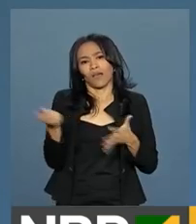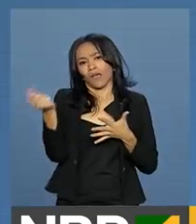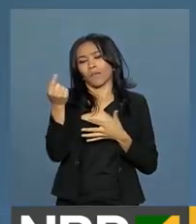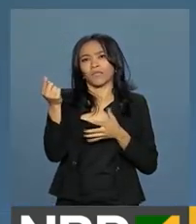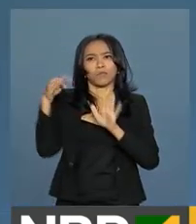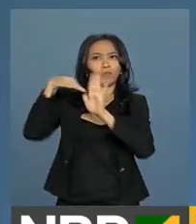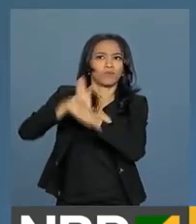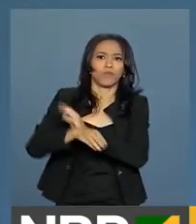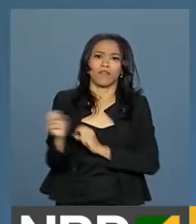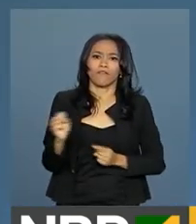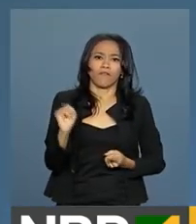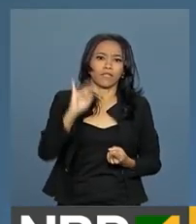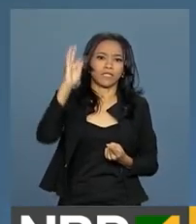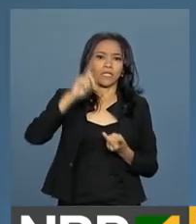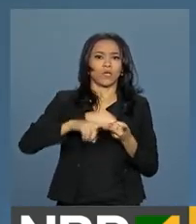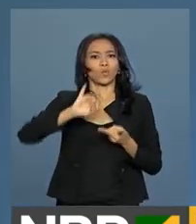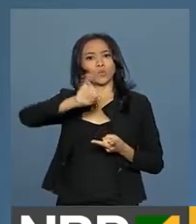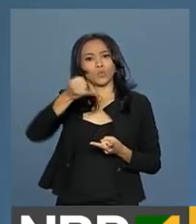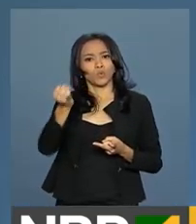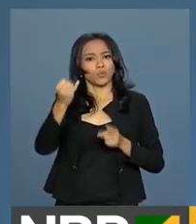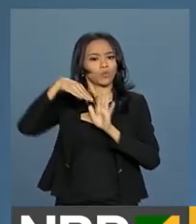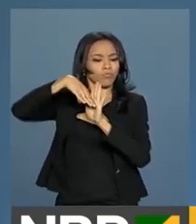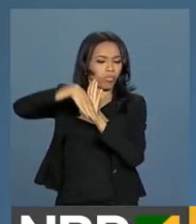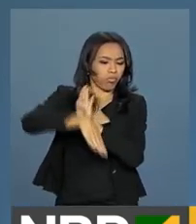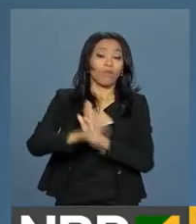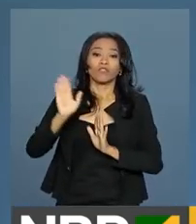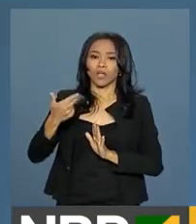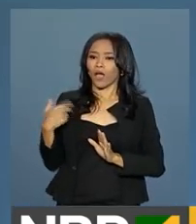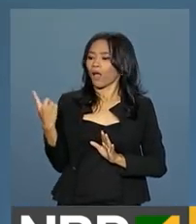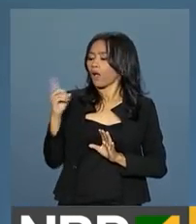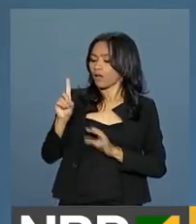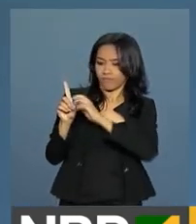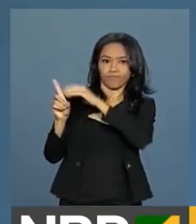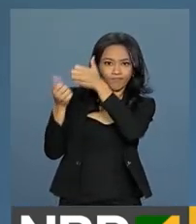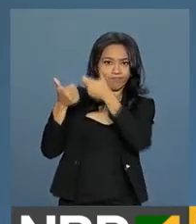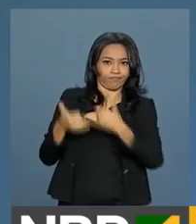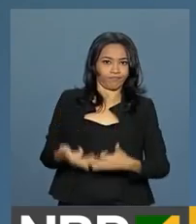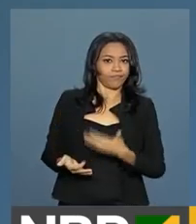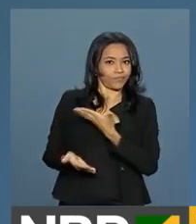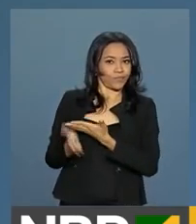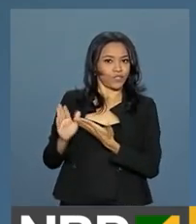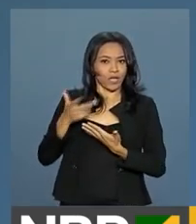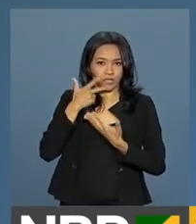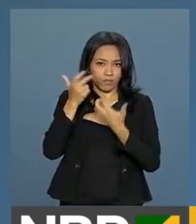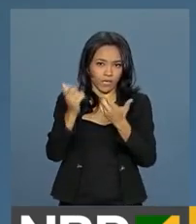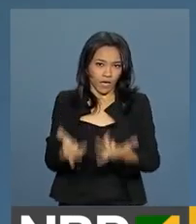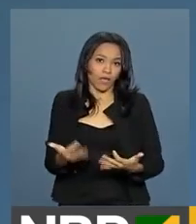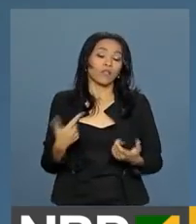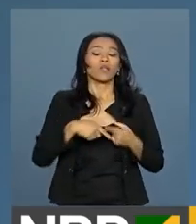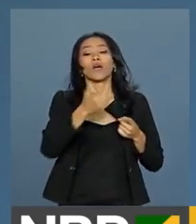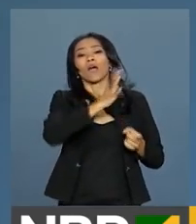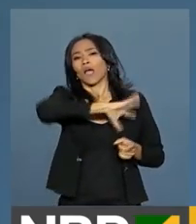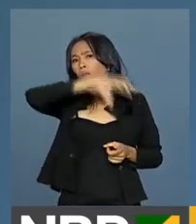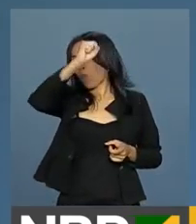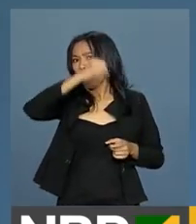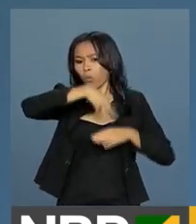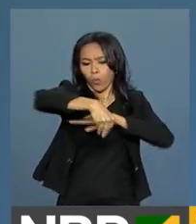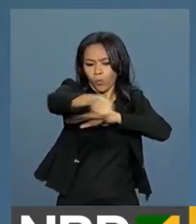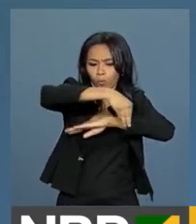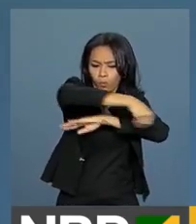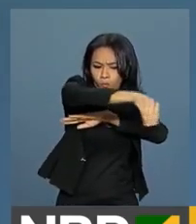dos juros já mencionados pelo presidente moreno sobre os recordes na produção agrícola da